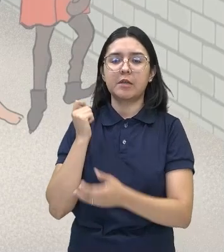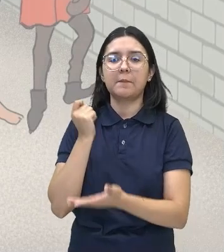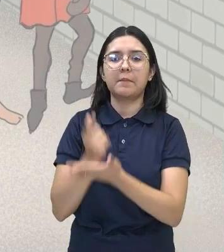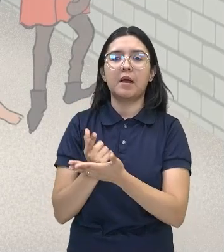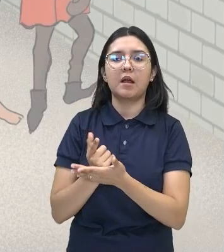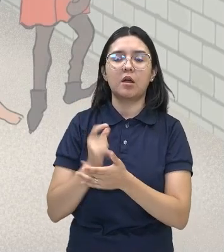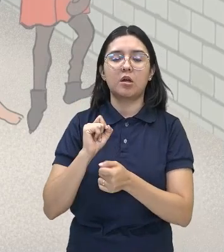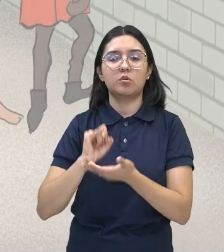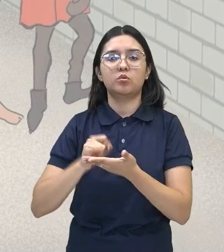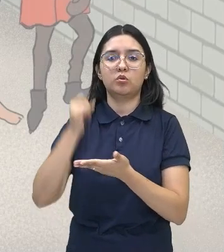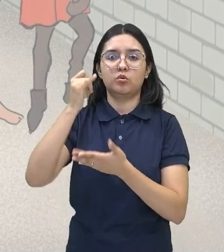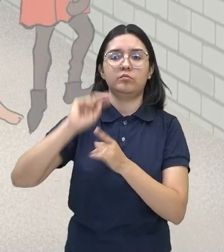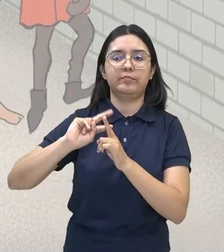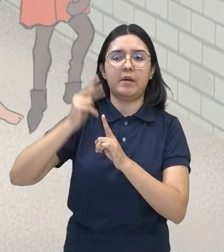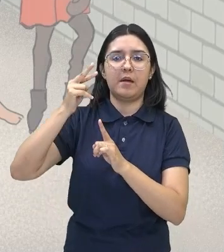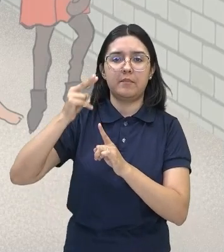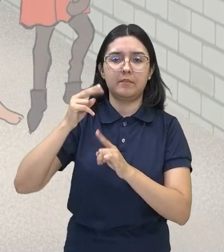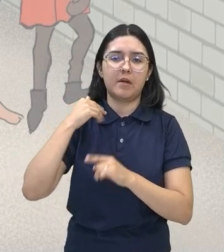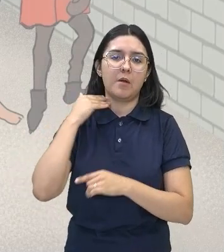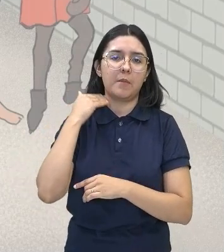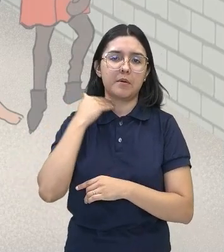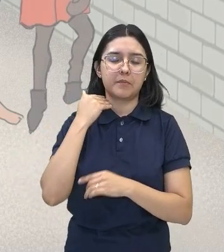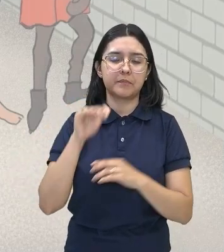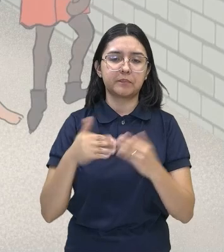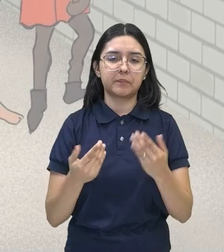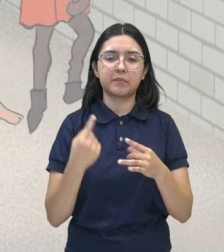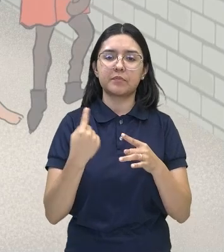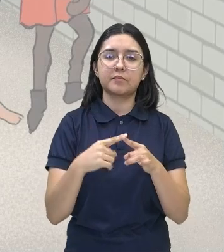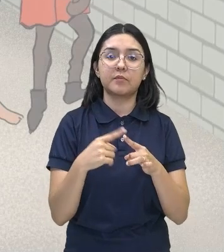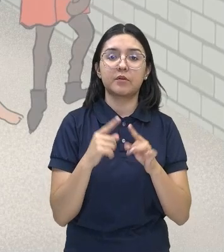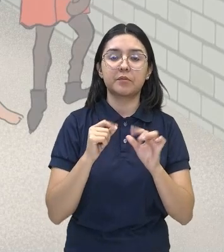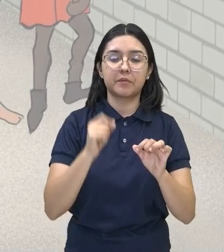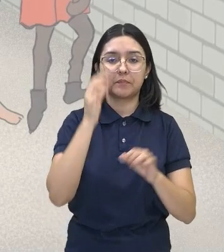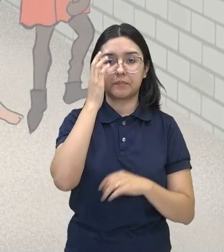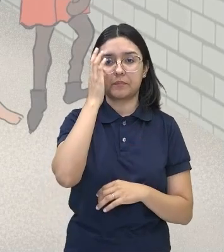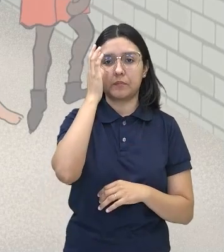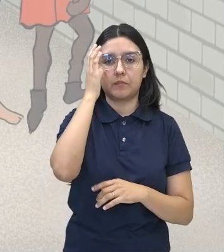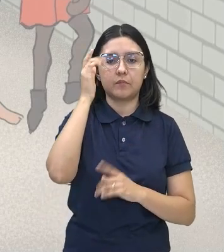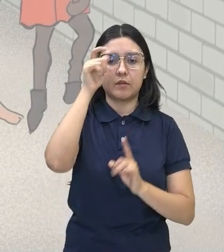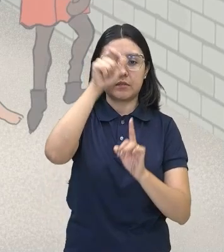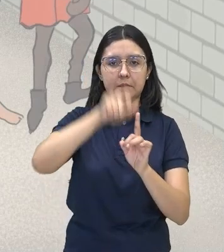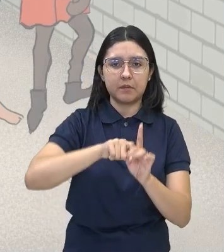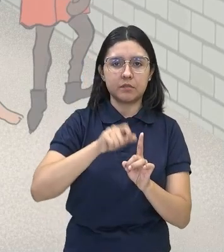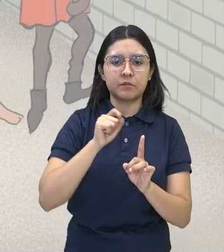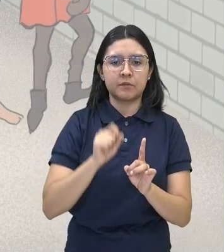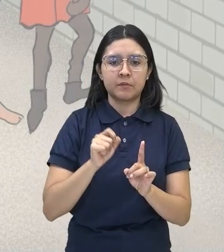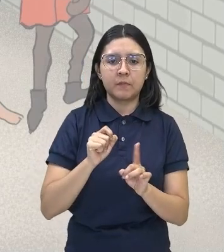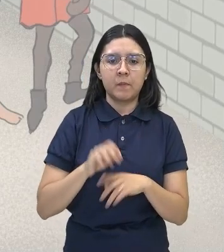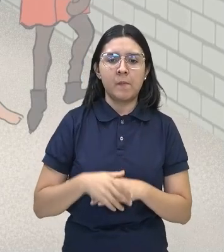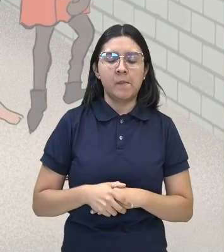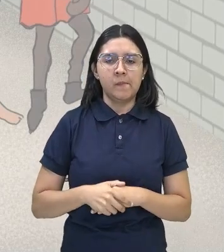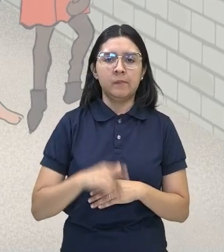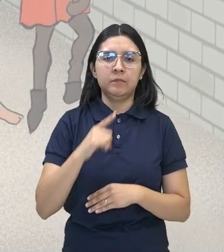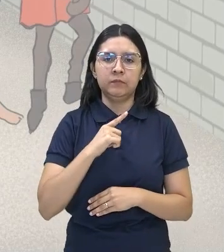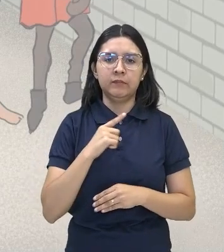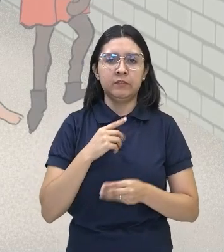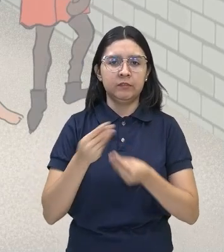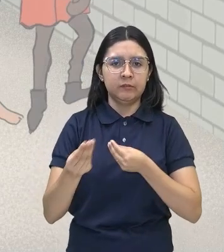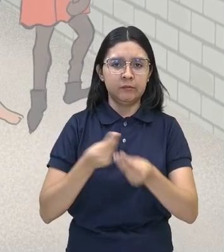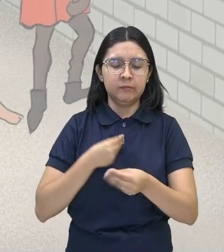obviamente, uns juros para o banco. E por que esse indivíduo que faz essas